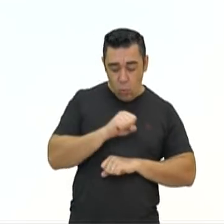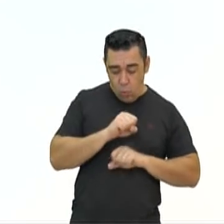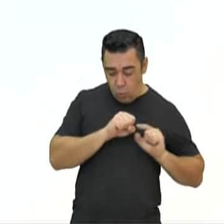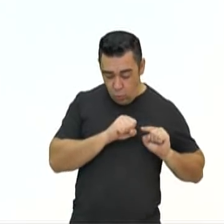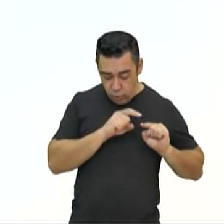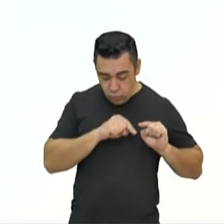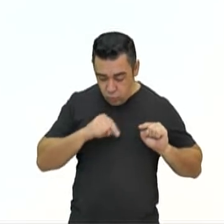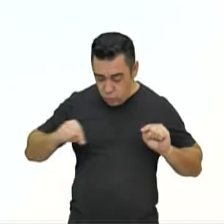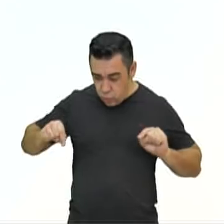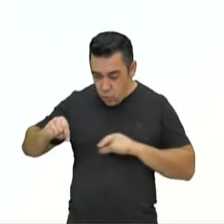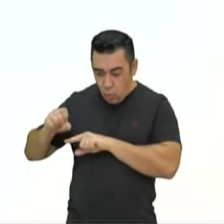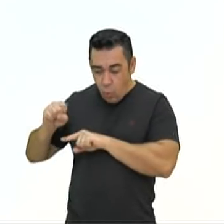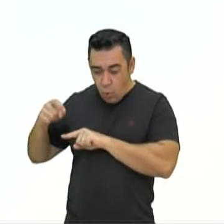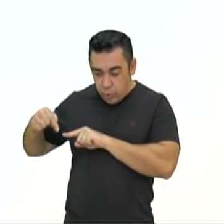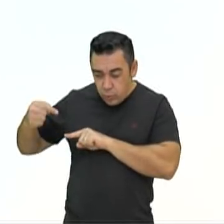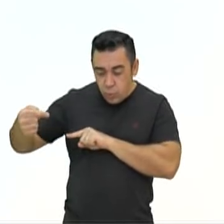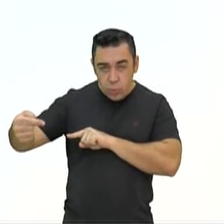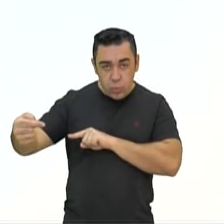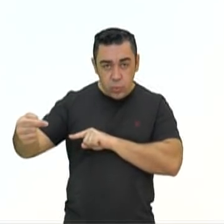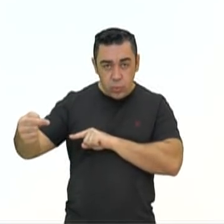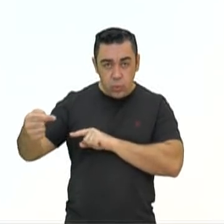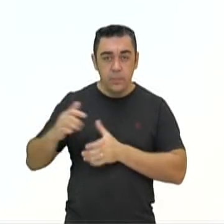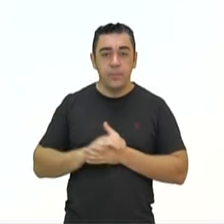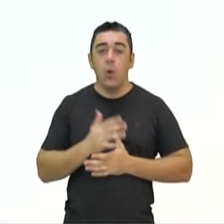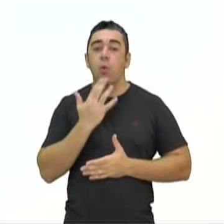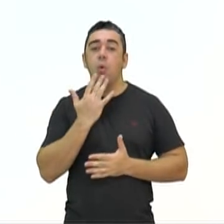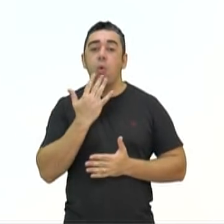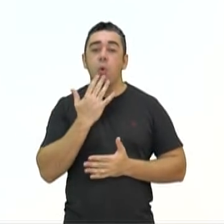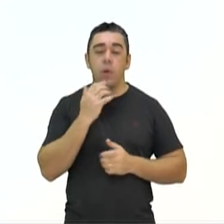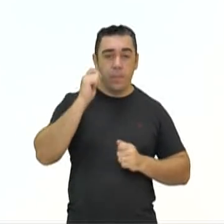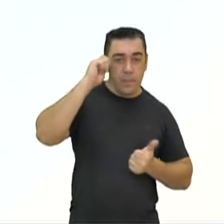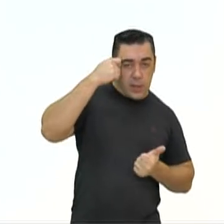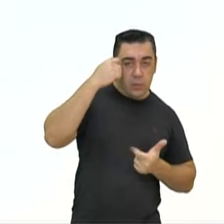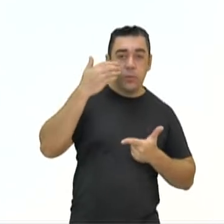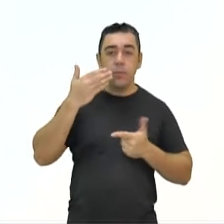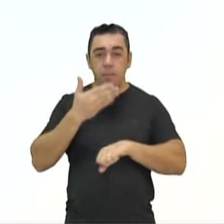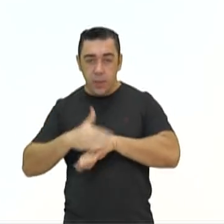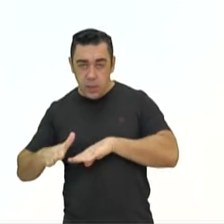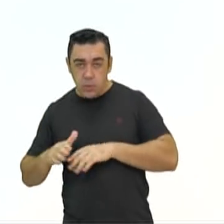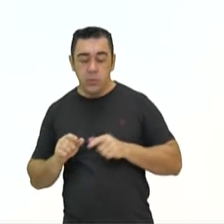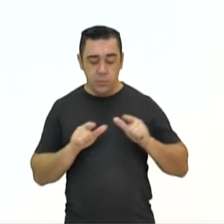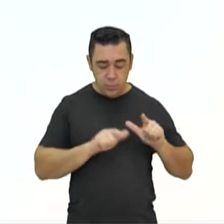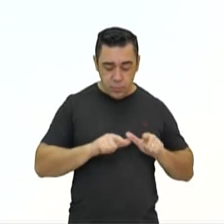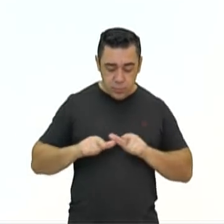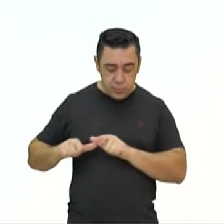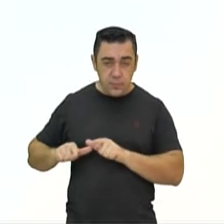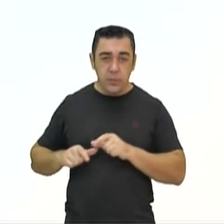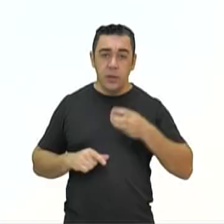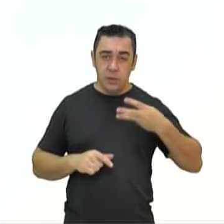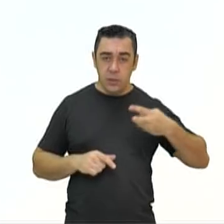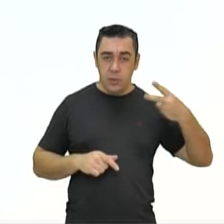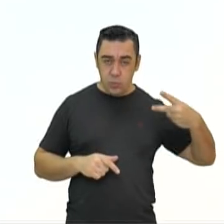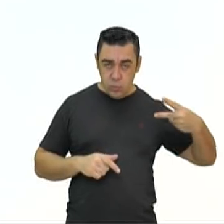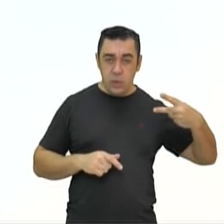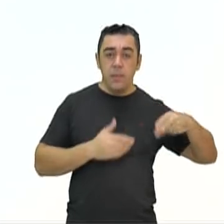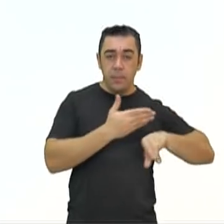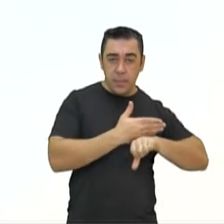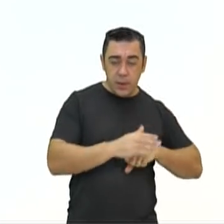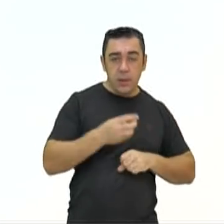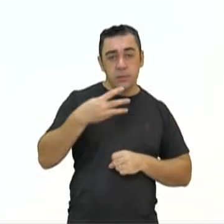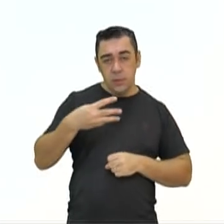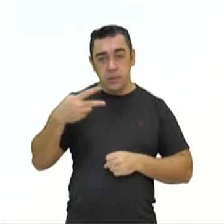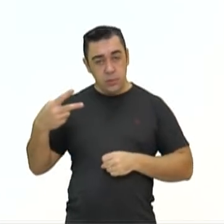8 de coluna e 8 de fileira, né? De cores alternadas, geralmente divididas em 32 brancas e 32